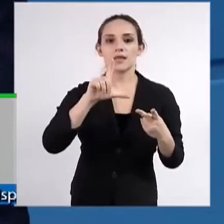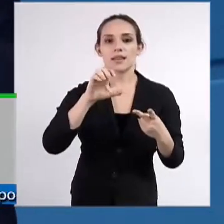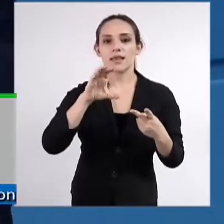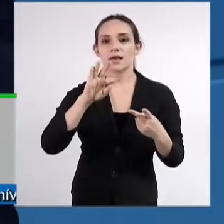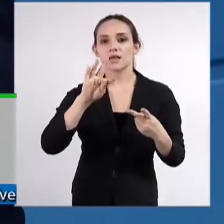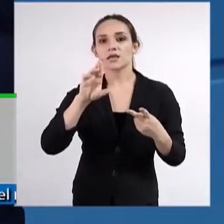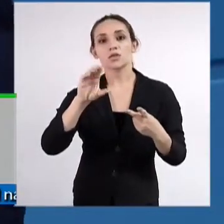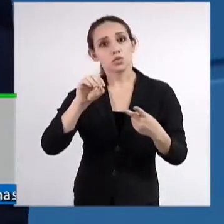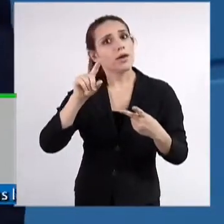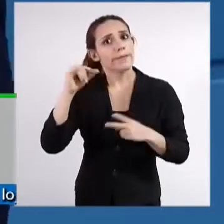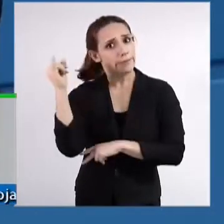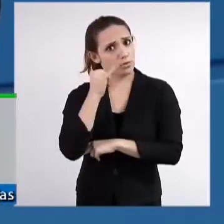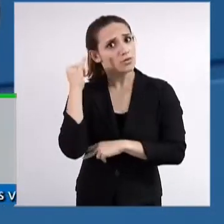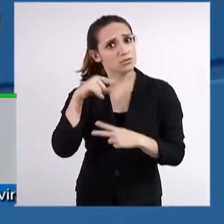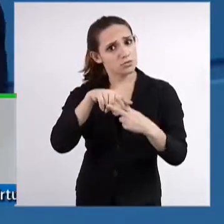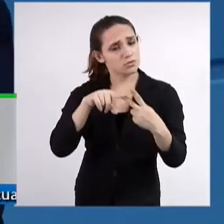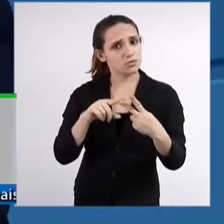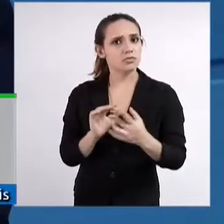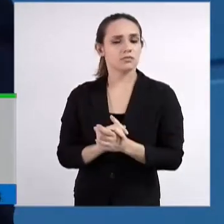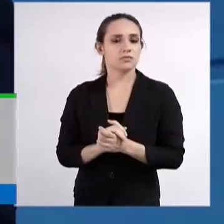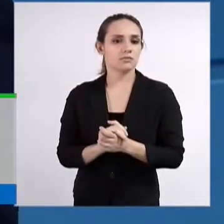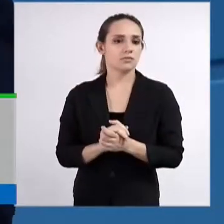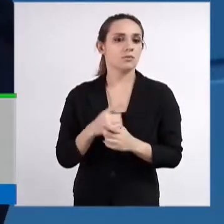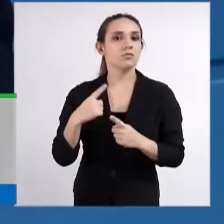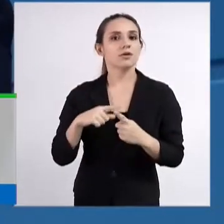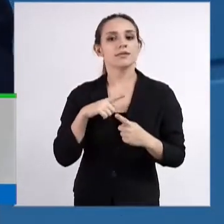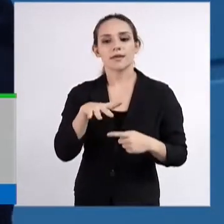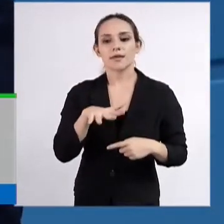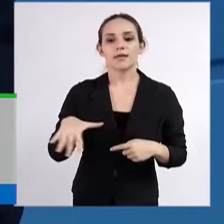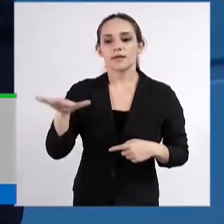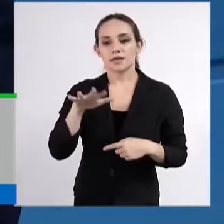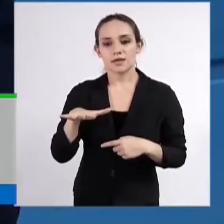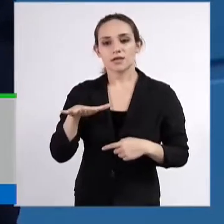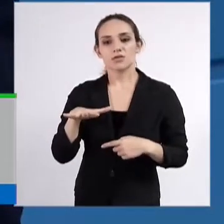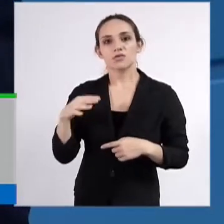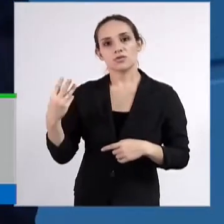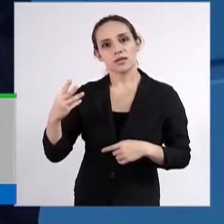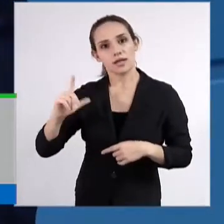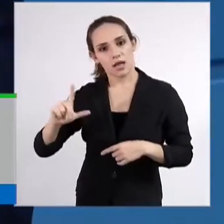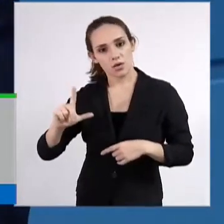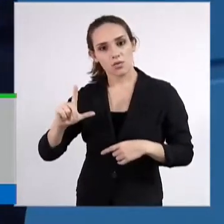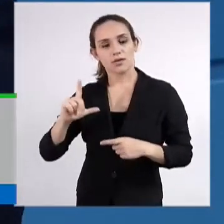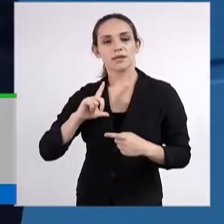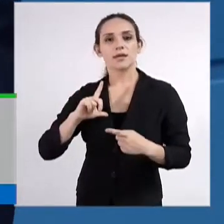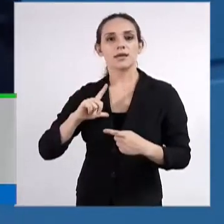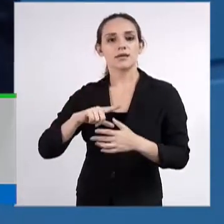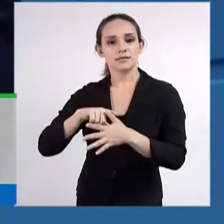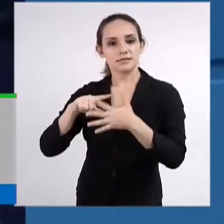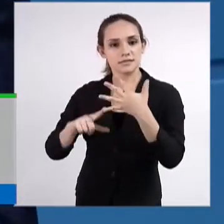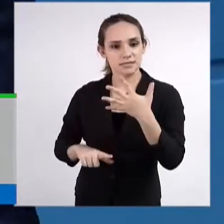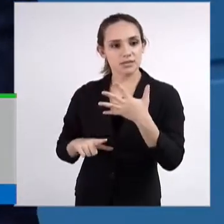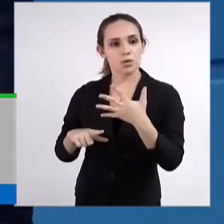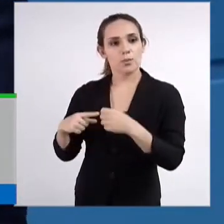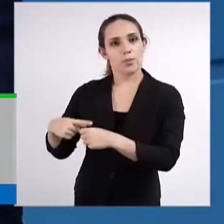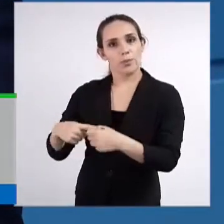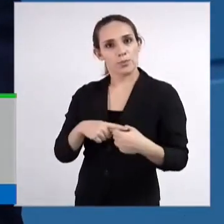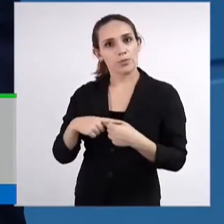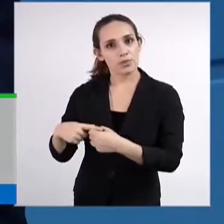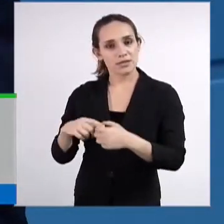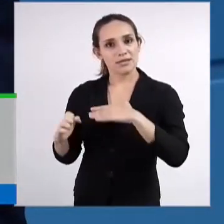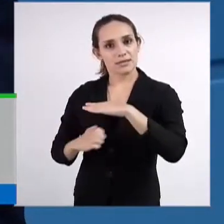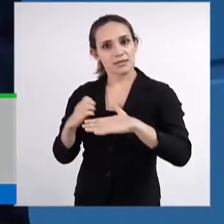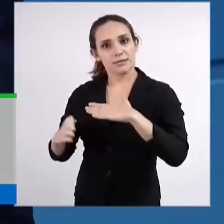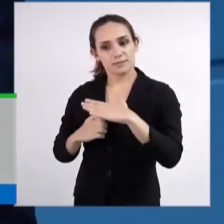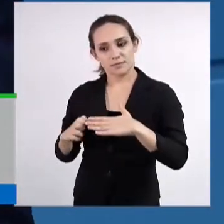reunião, é importantíssimo, porque tem a região de Três Lagoas, 5 municípios atendidos pela Electro, que vivem os